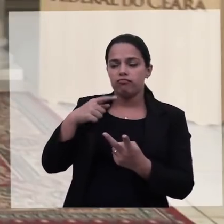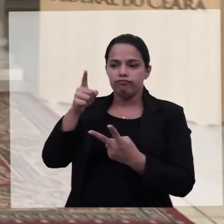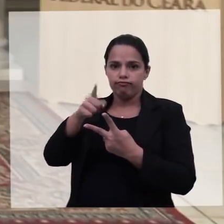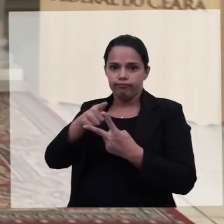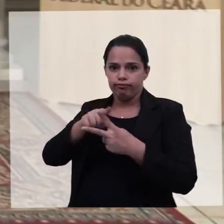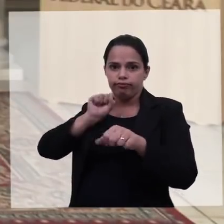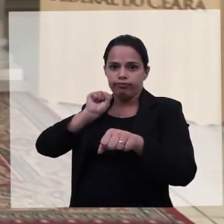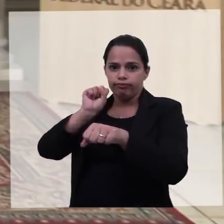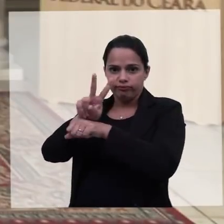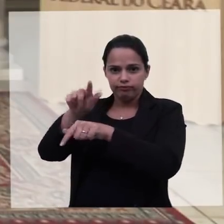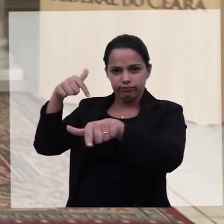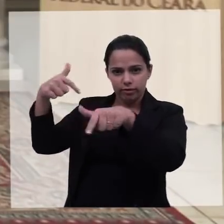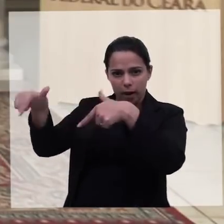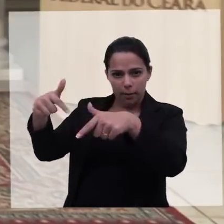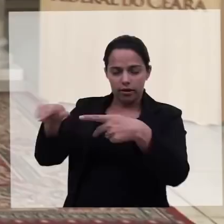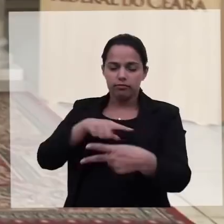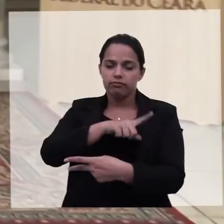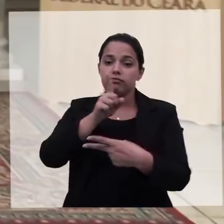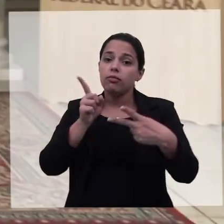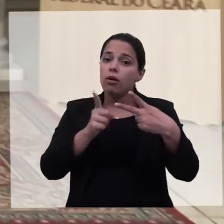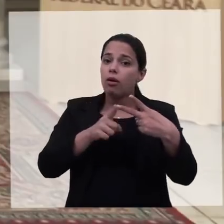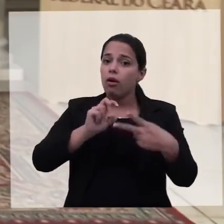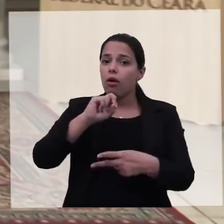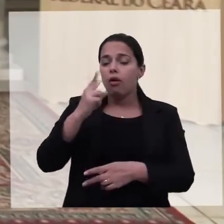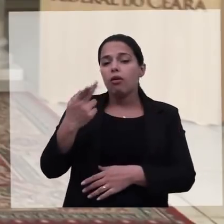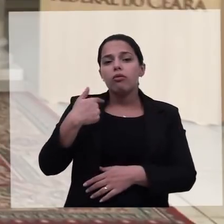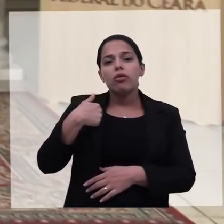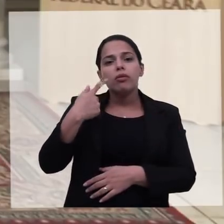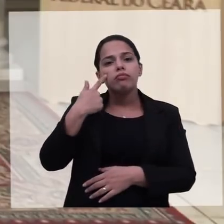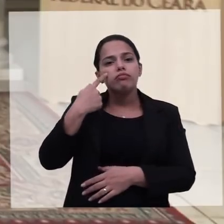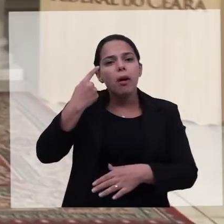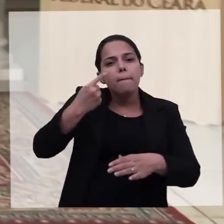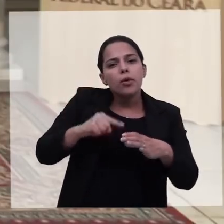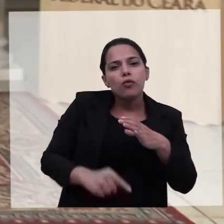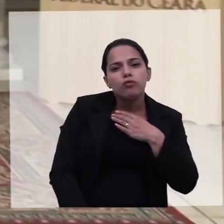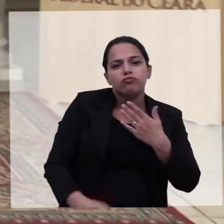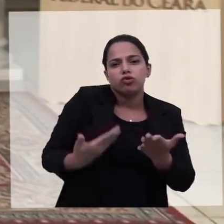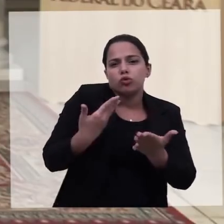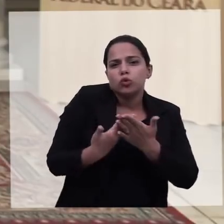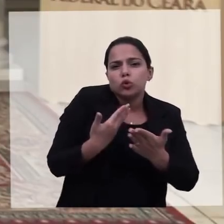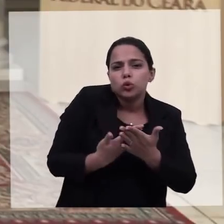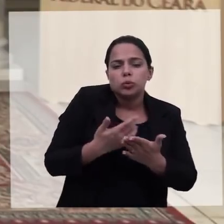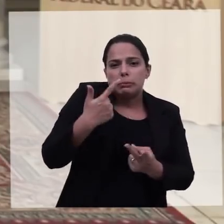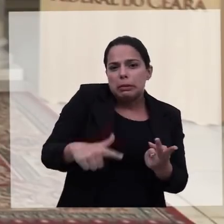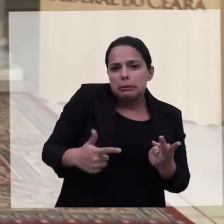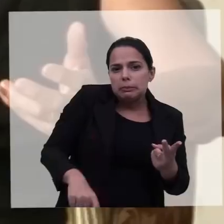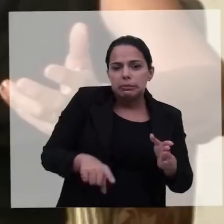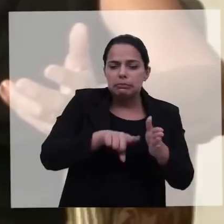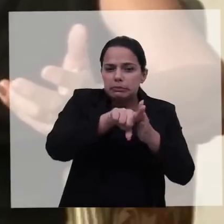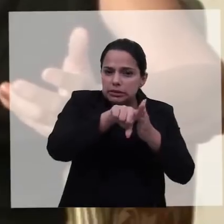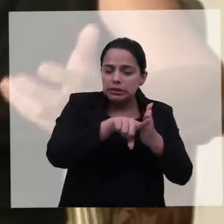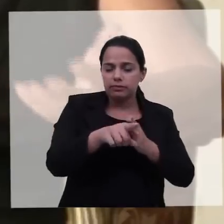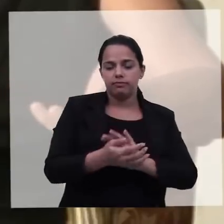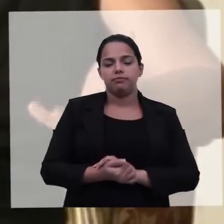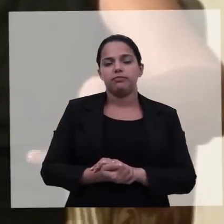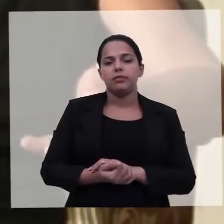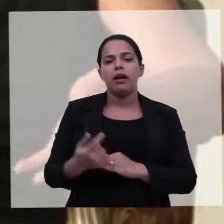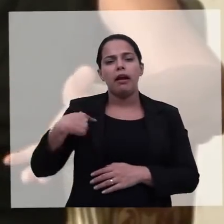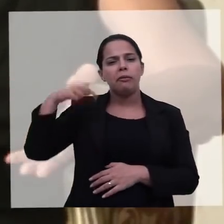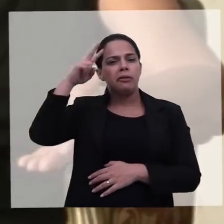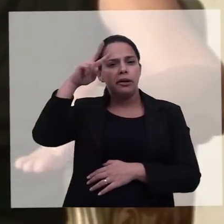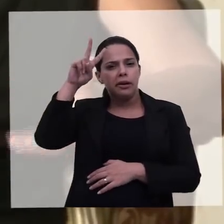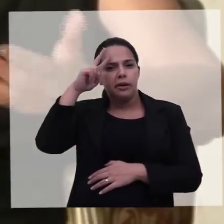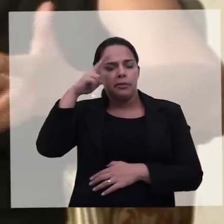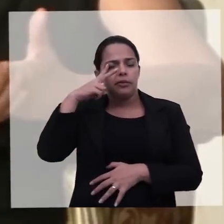no mercado de trabalho ou envereda por estudar mais, por aprender mais. E eu lembro quando eu